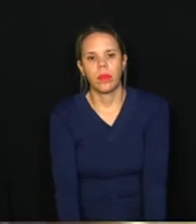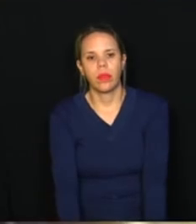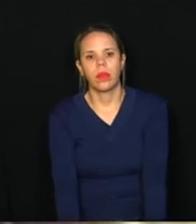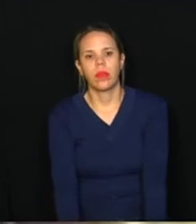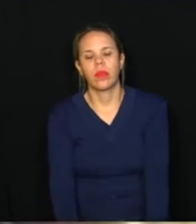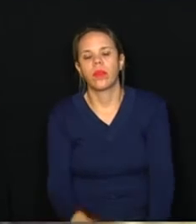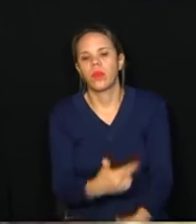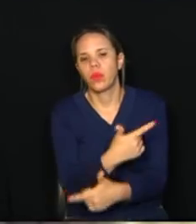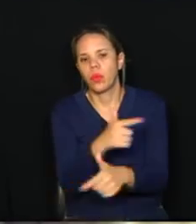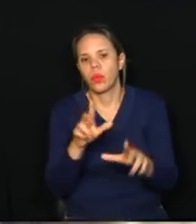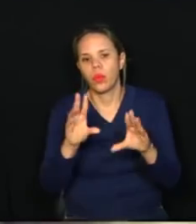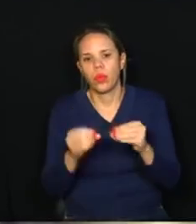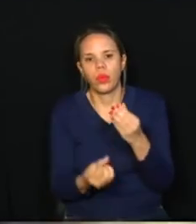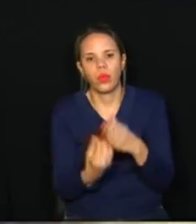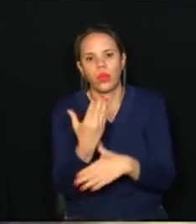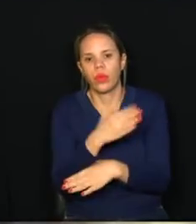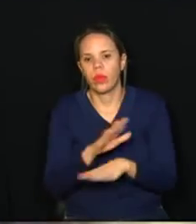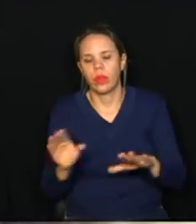nunca tivessem existido.